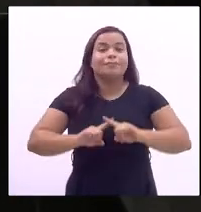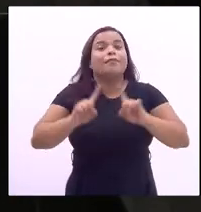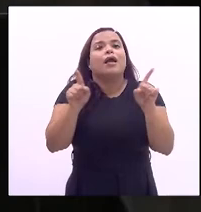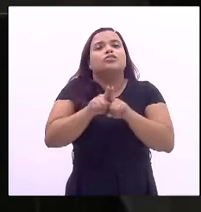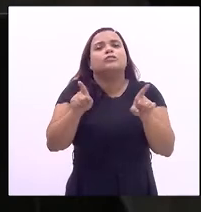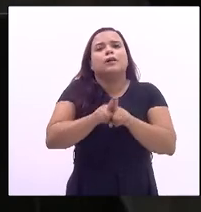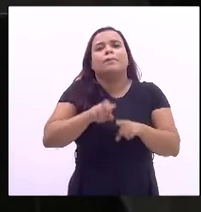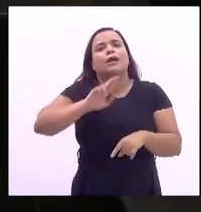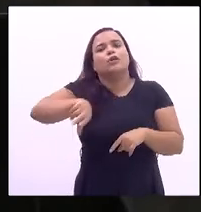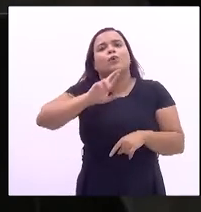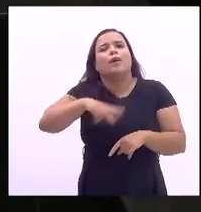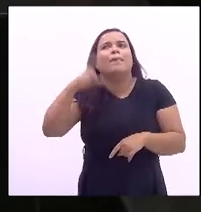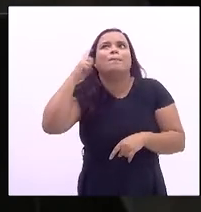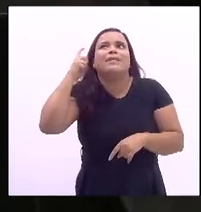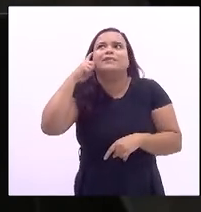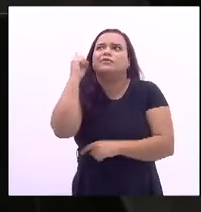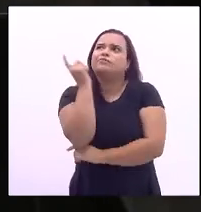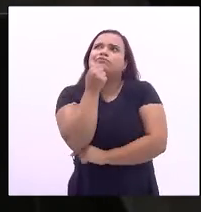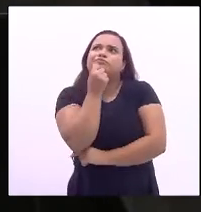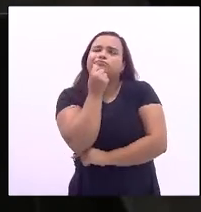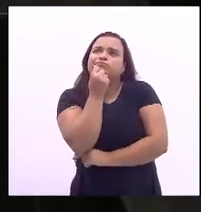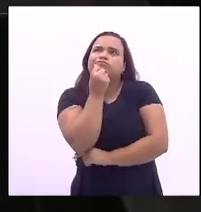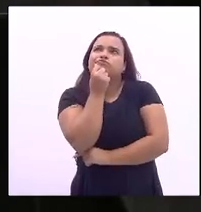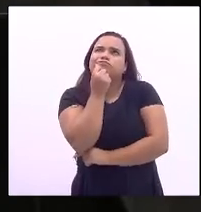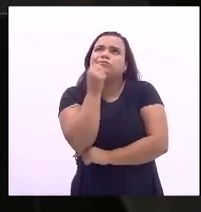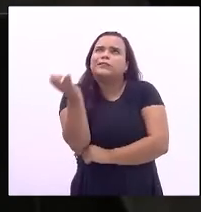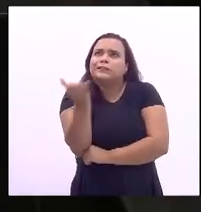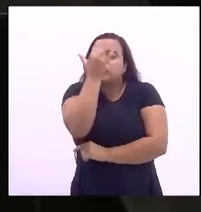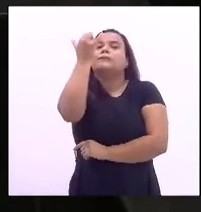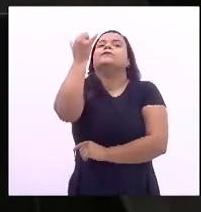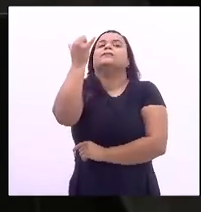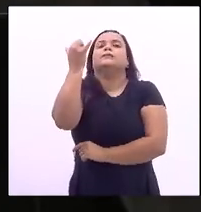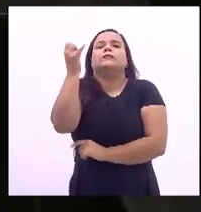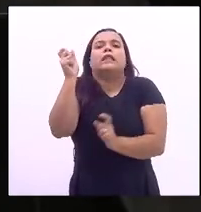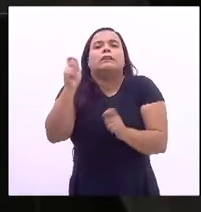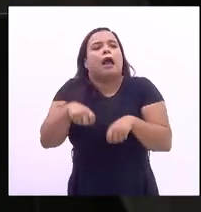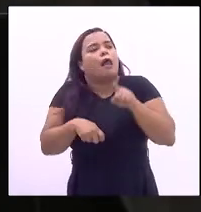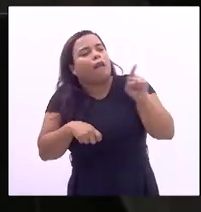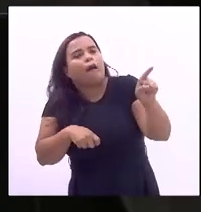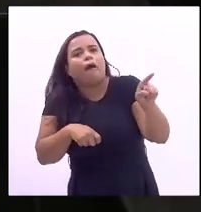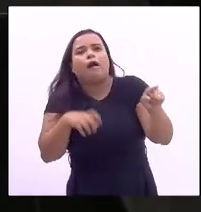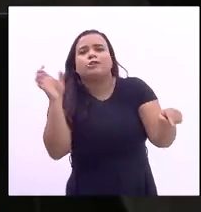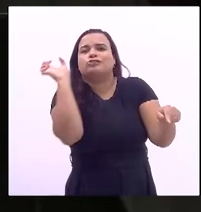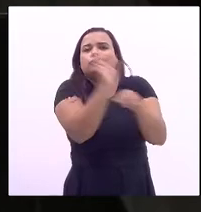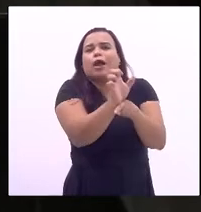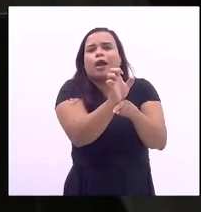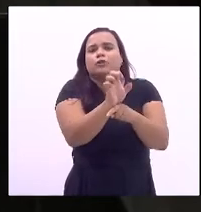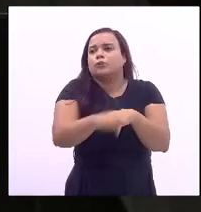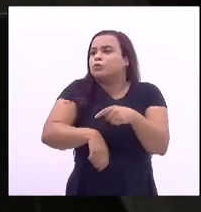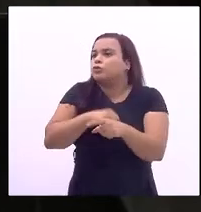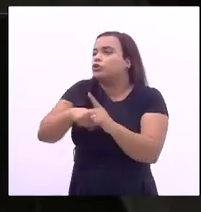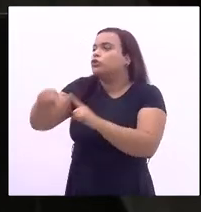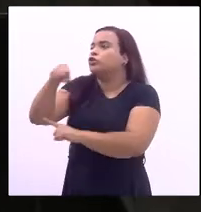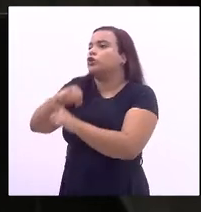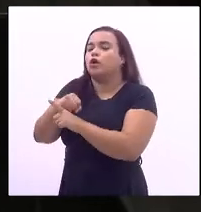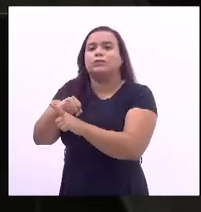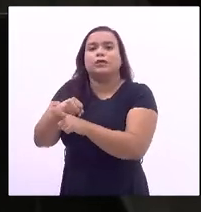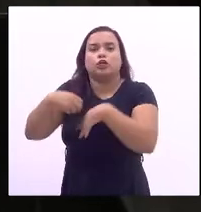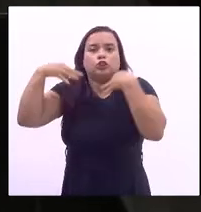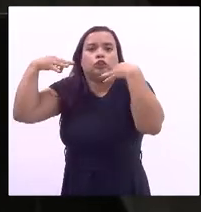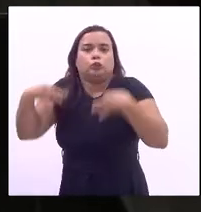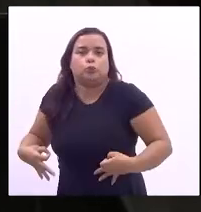vamos cair no engodo o que pode haver estado pode haver a sociedade injusta